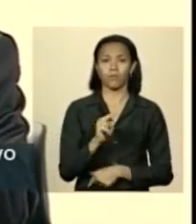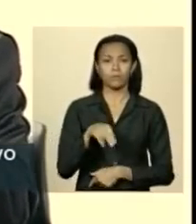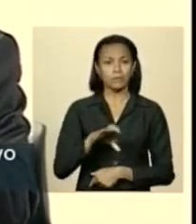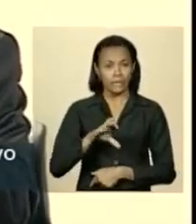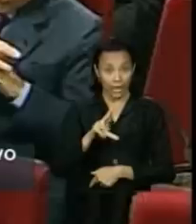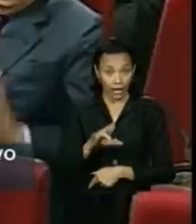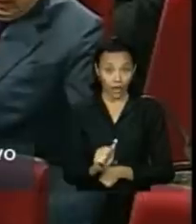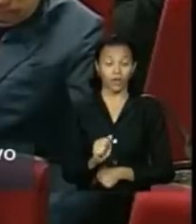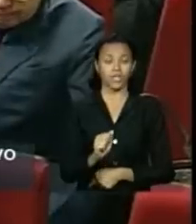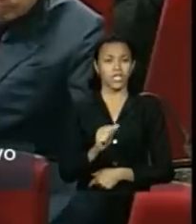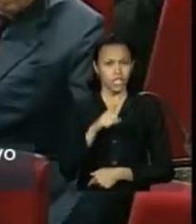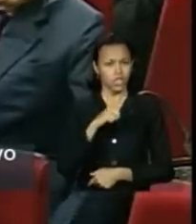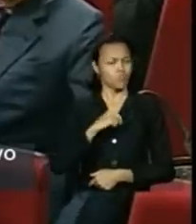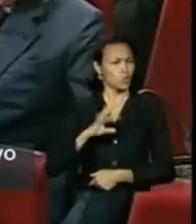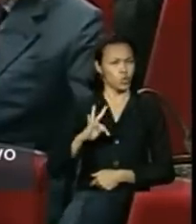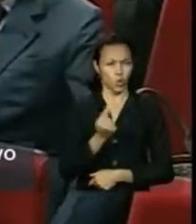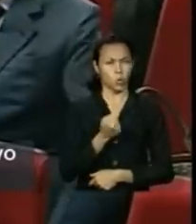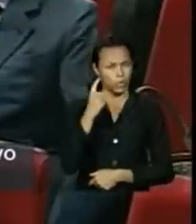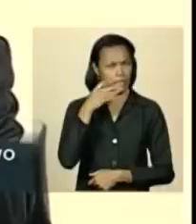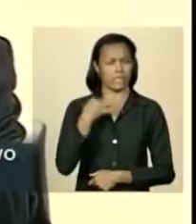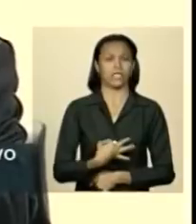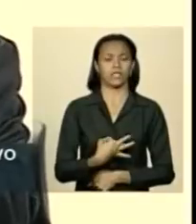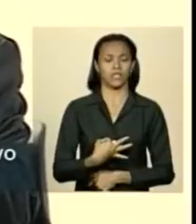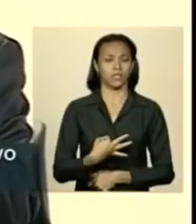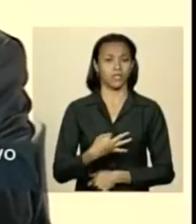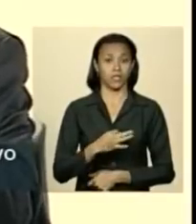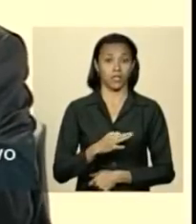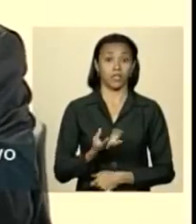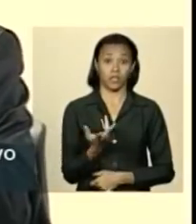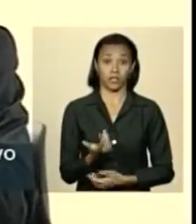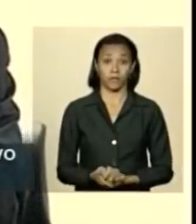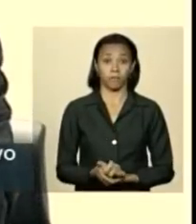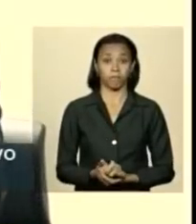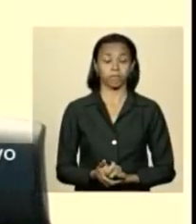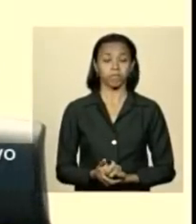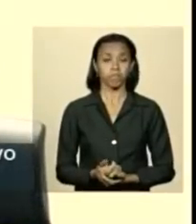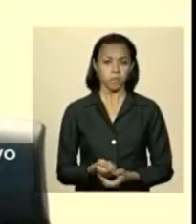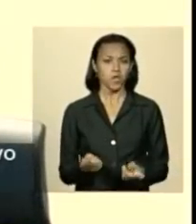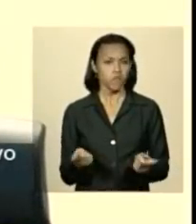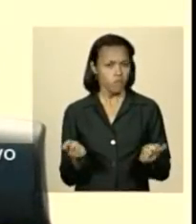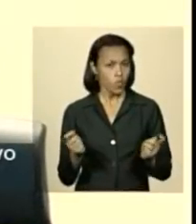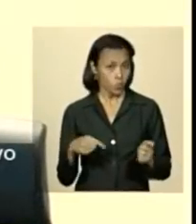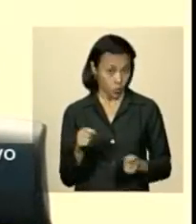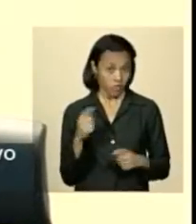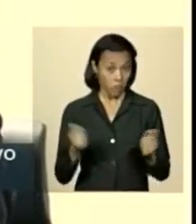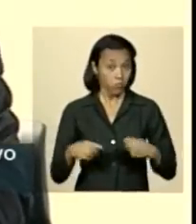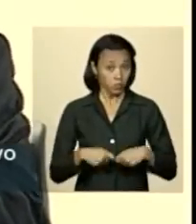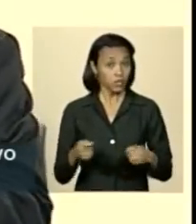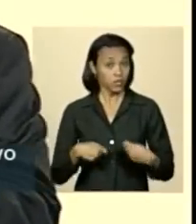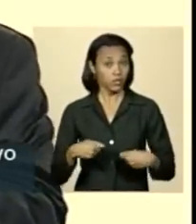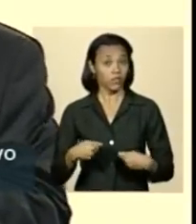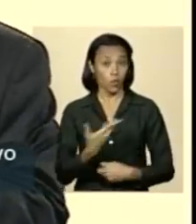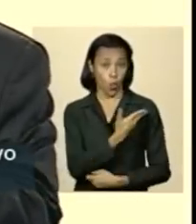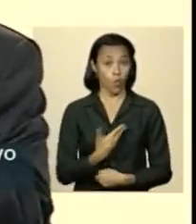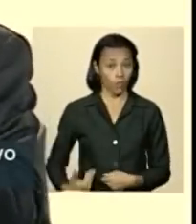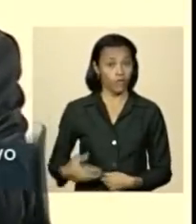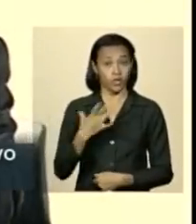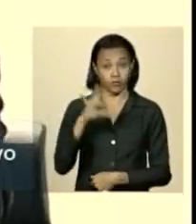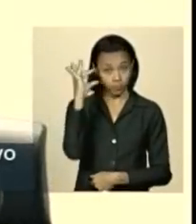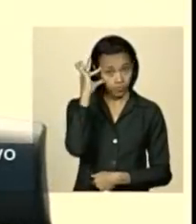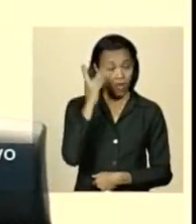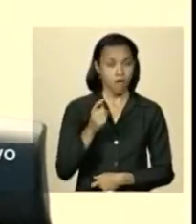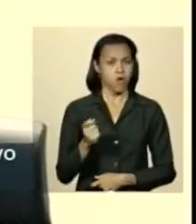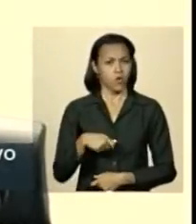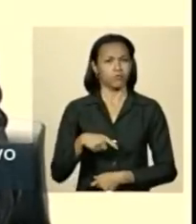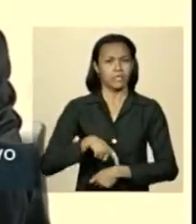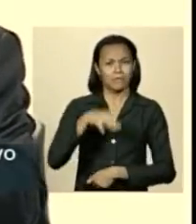Eh toda a convicção de que dentro das condições possíveis o governo da presidenta Dilma no